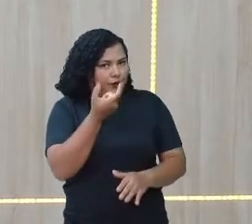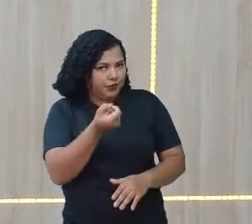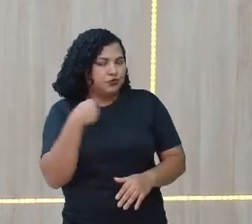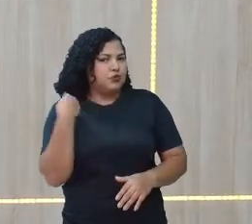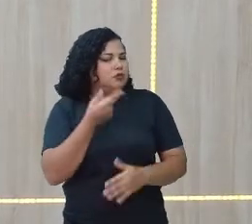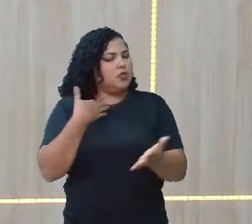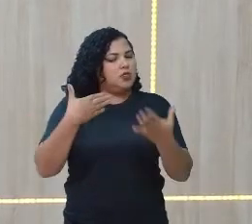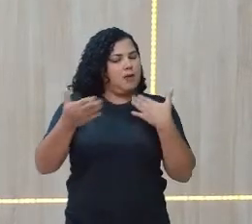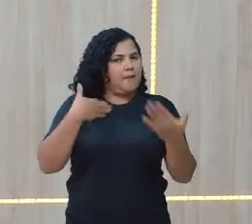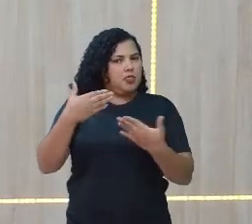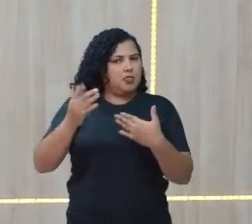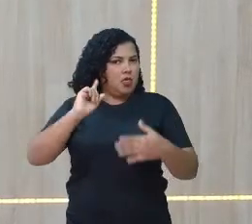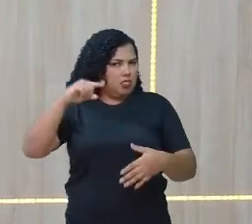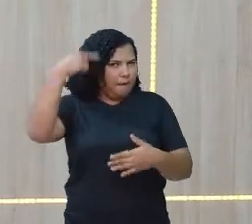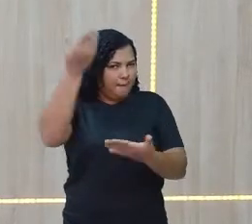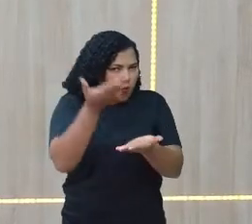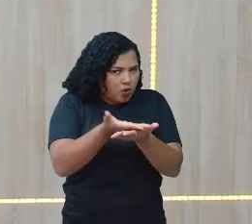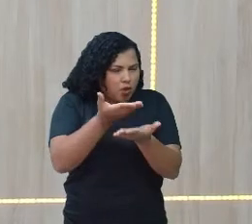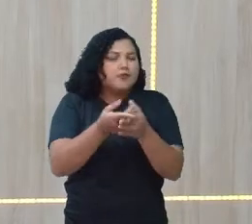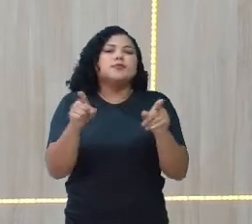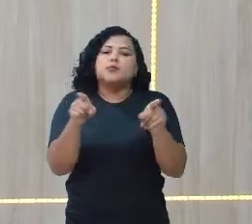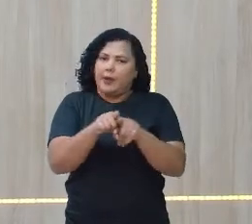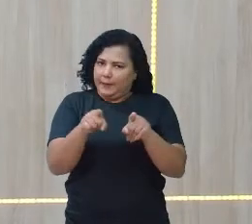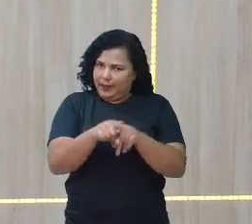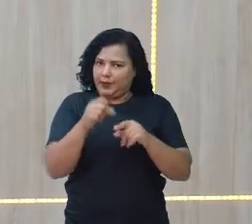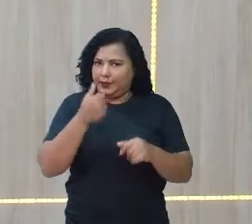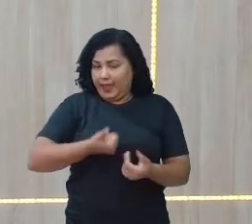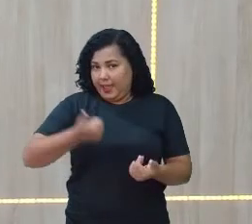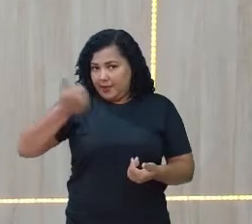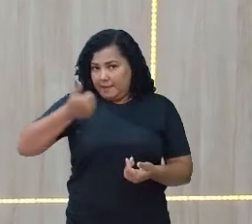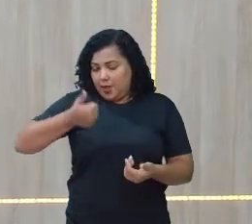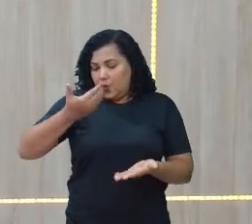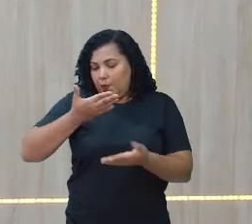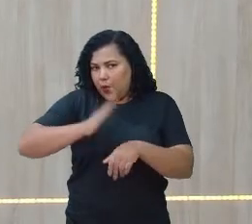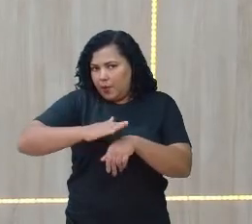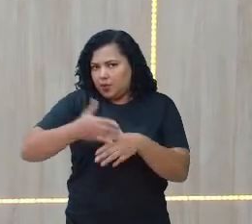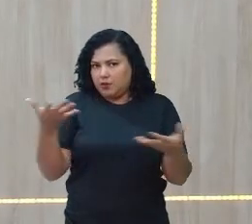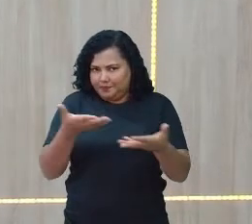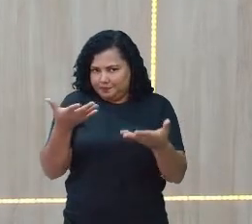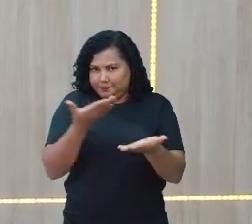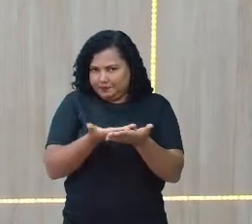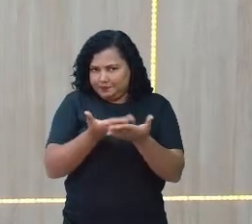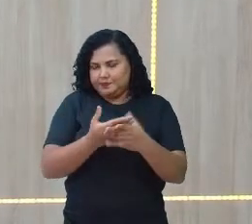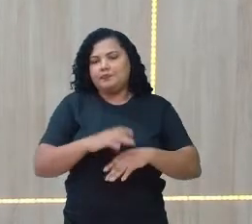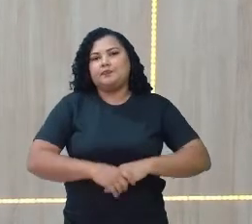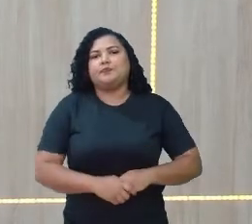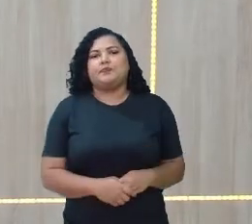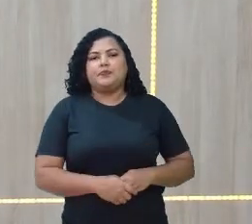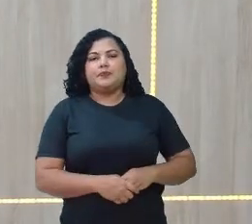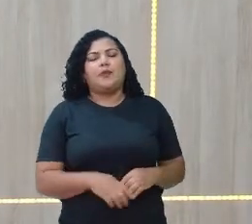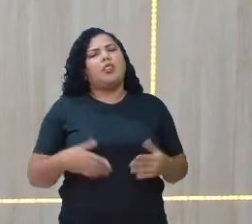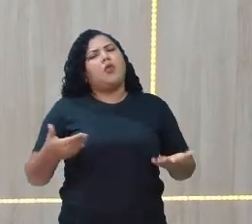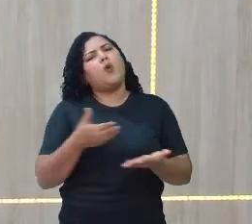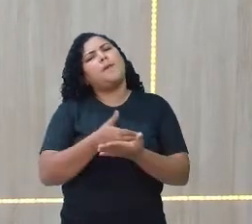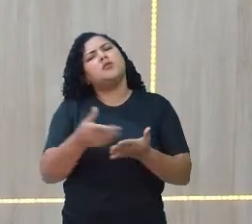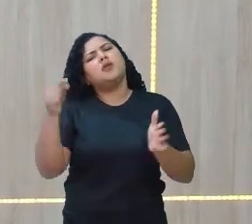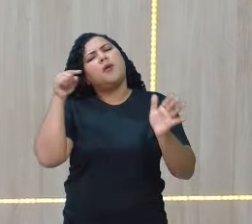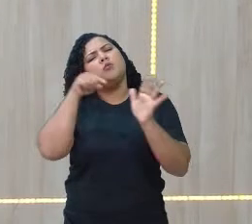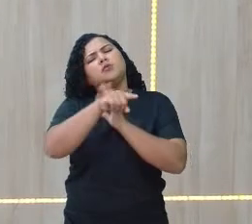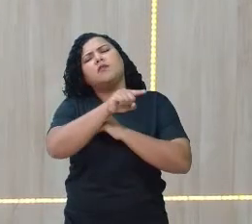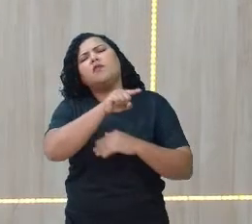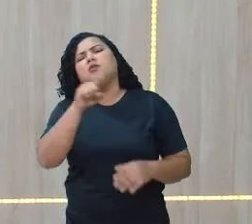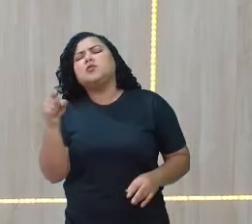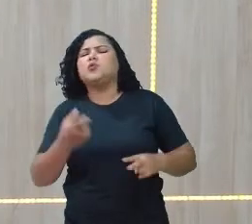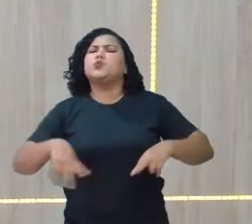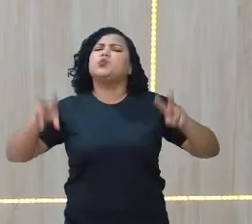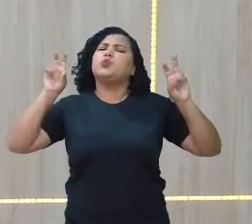seguir, inclusive, para a aula seguinte. Então, essa é a primeira parte desse debate. Beleza, gente? Então, bom, eu comecei perguntando a vocês sobre,